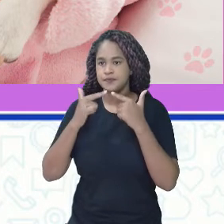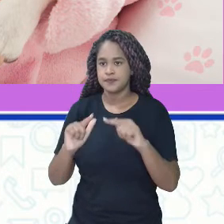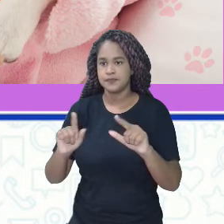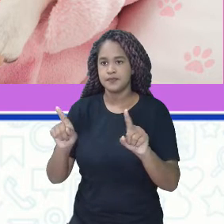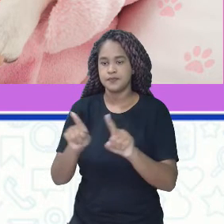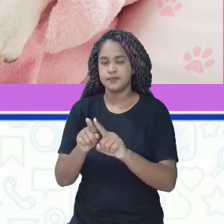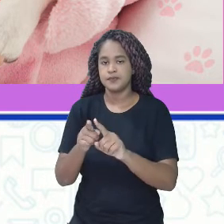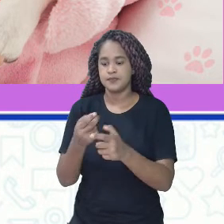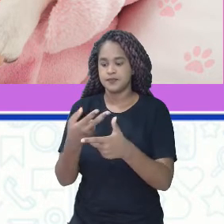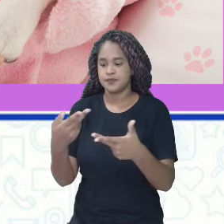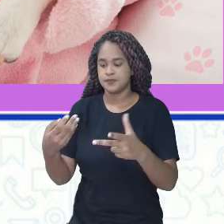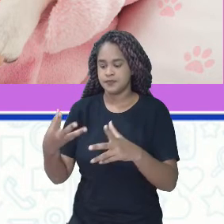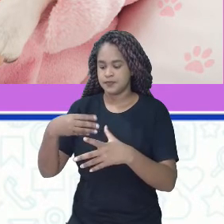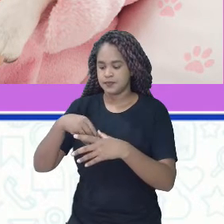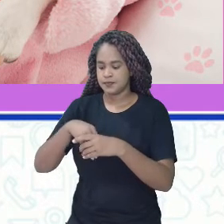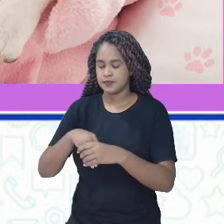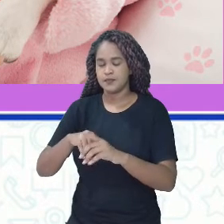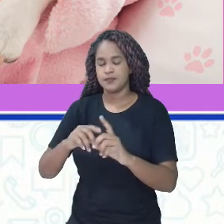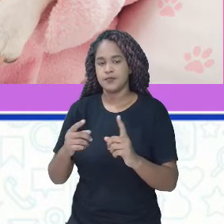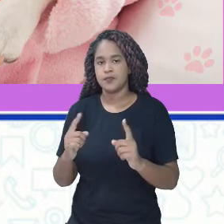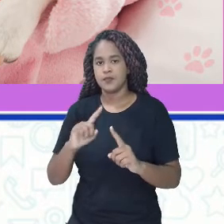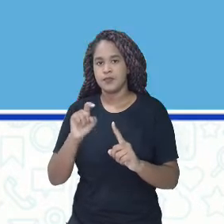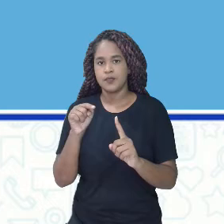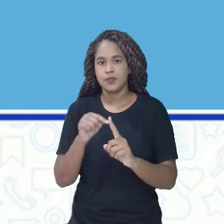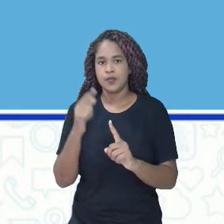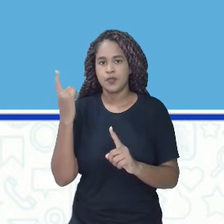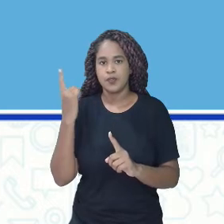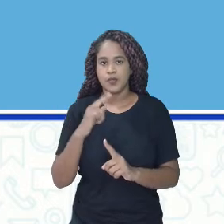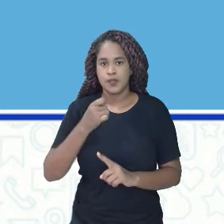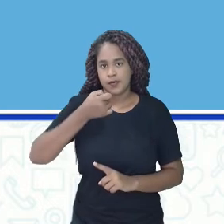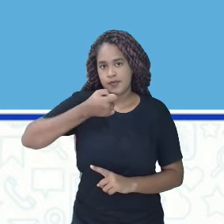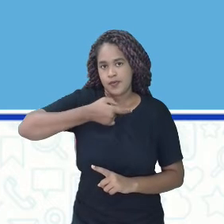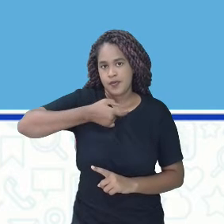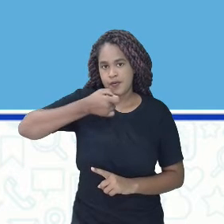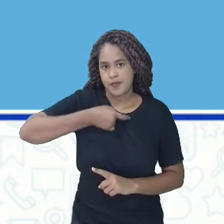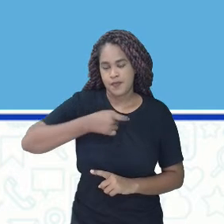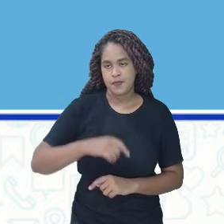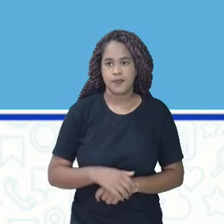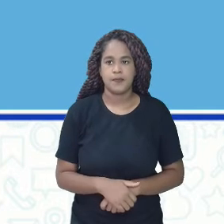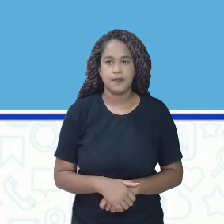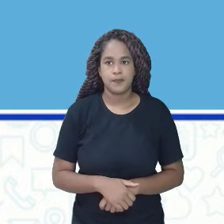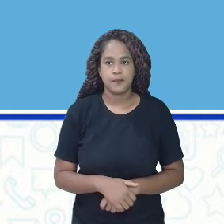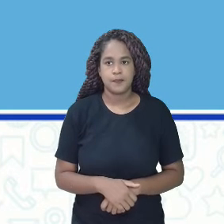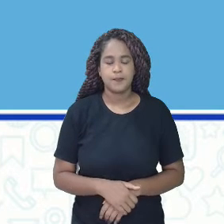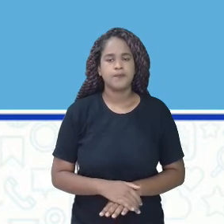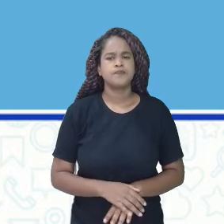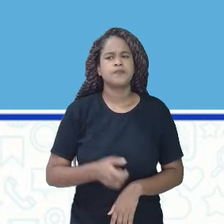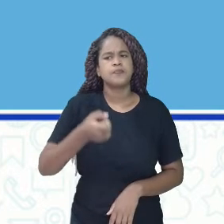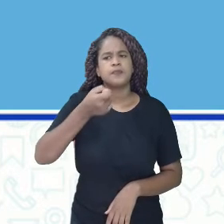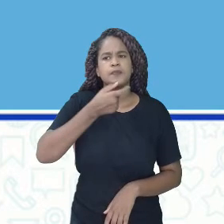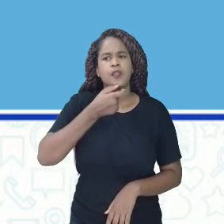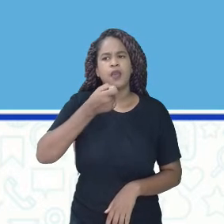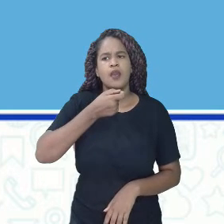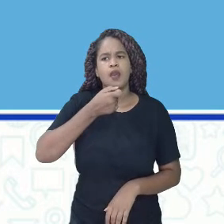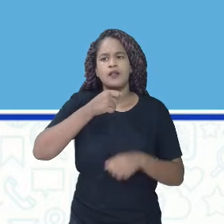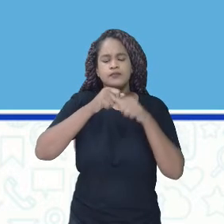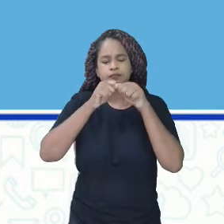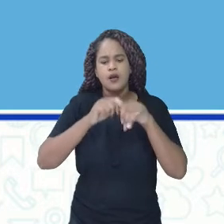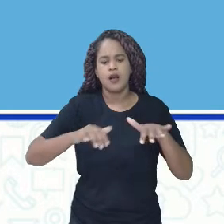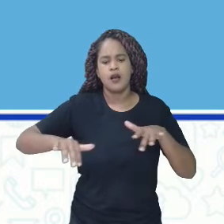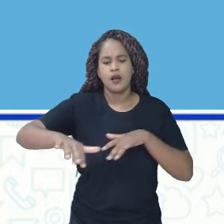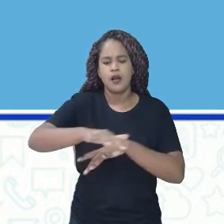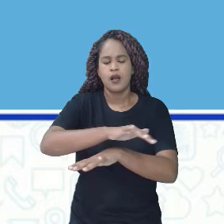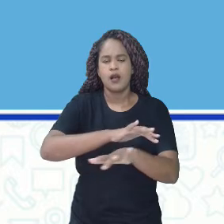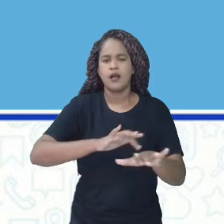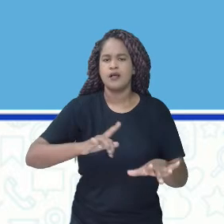recursos usados para provocar o humor. As piadas que circulam tratam de uma